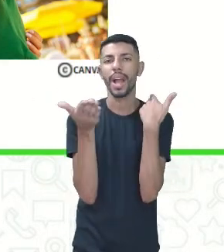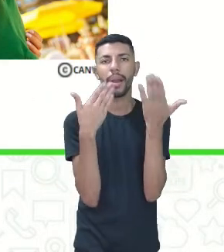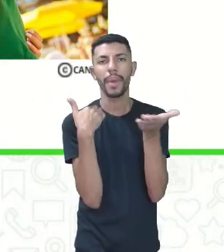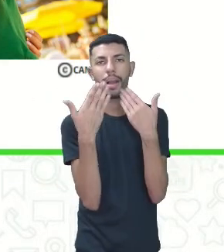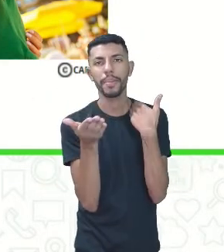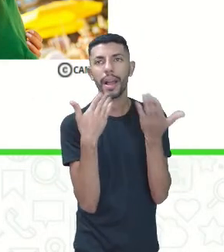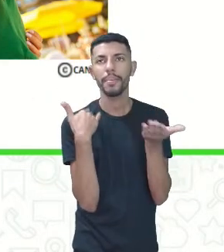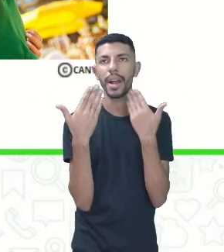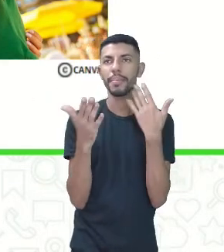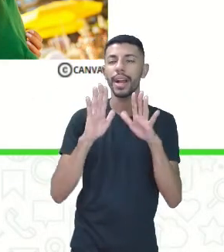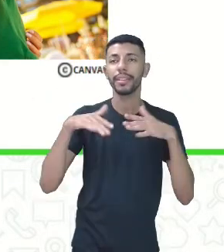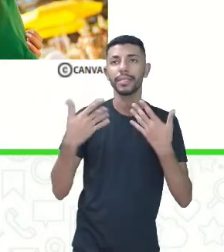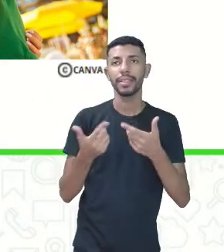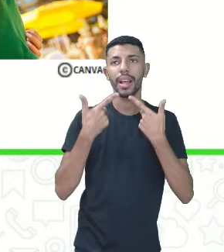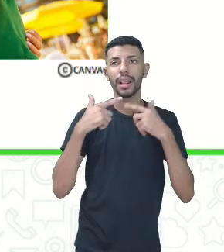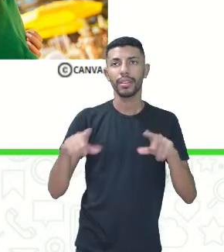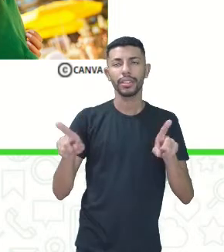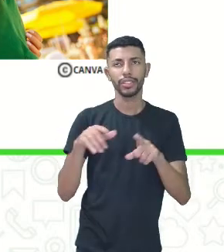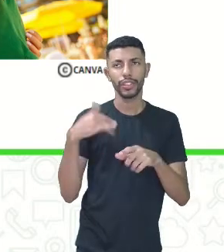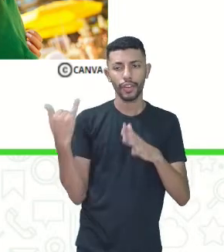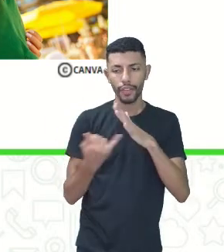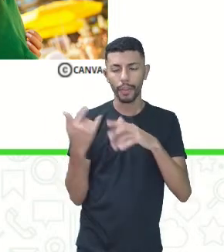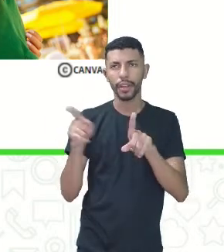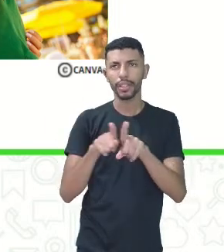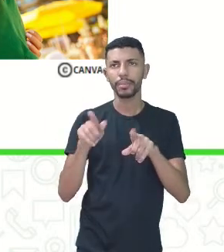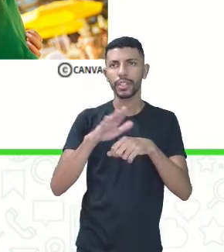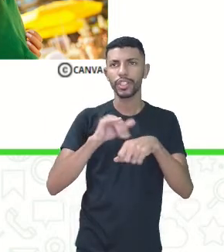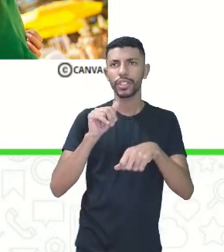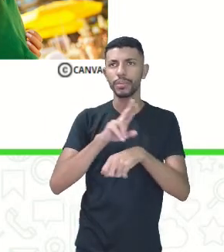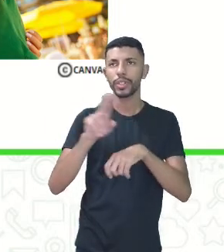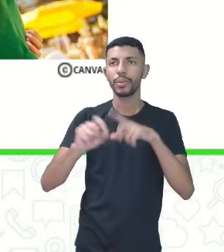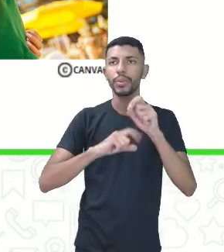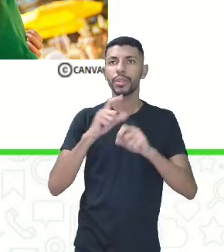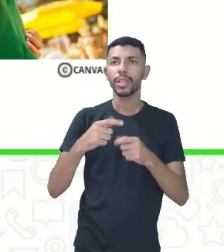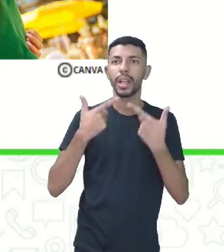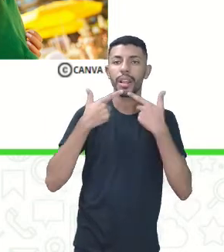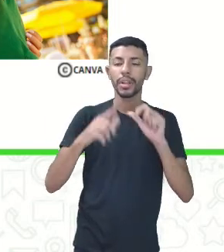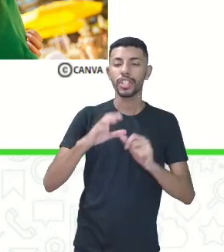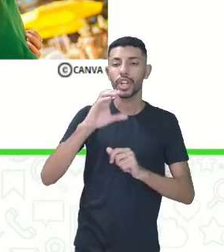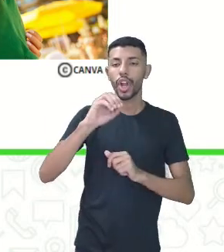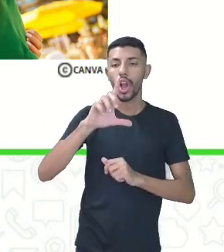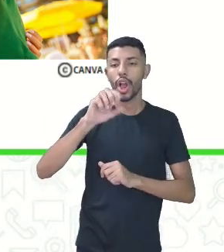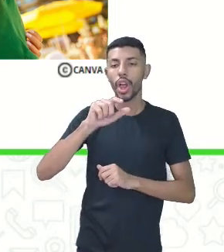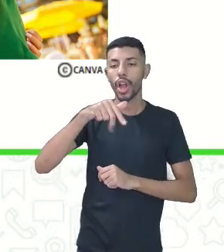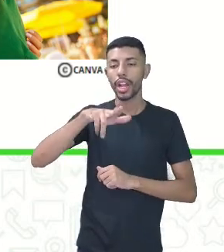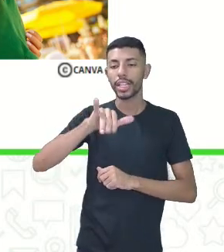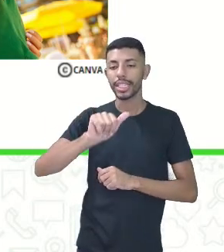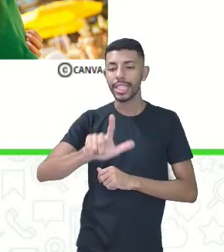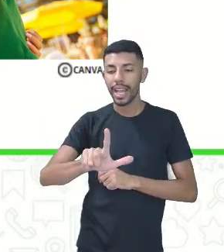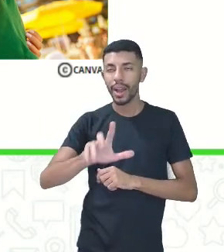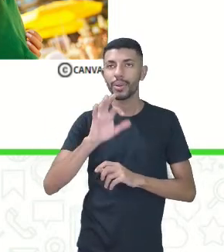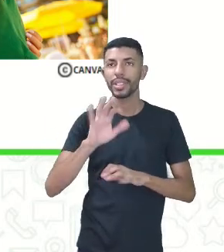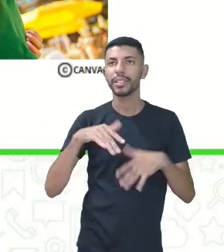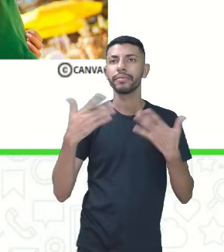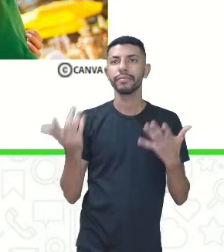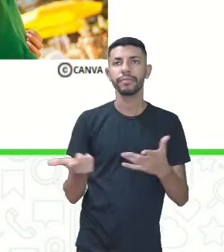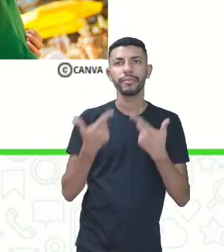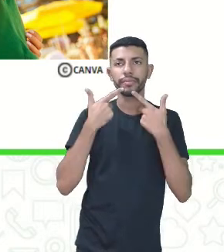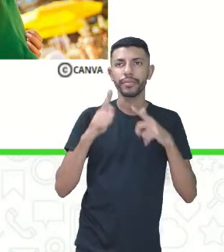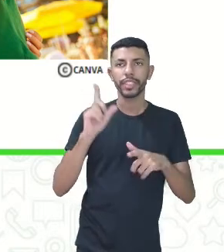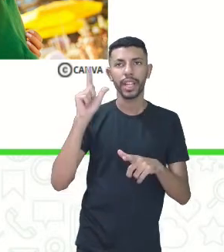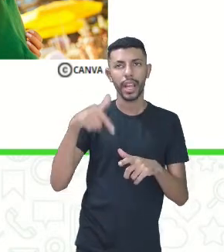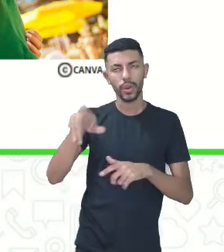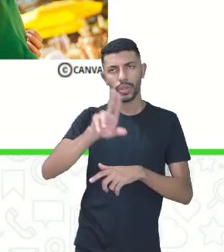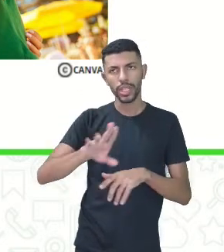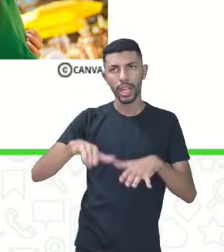Então, a linguagem informal também é classificada de linguagem coloquial, tá? Essa linguagem é aplicada quando